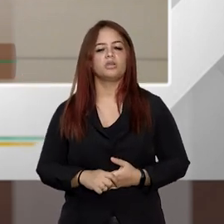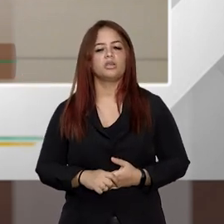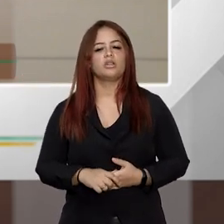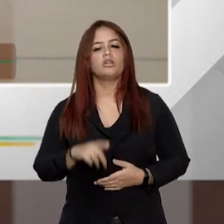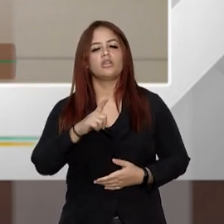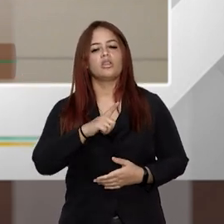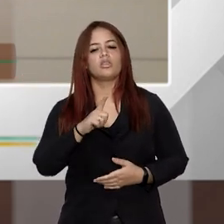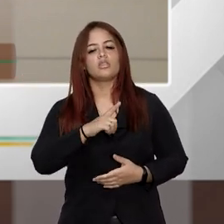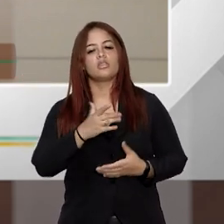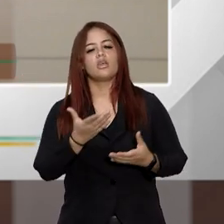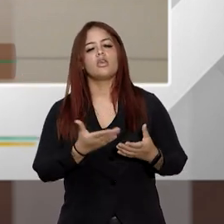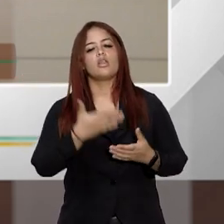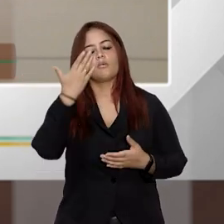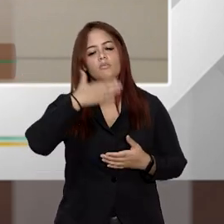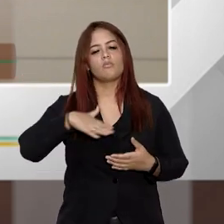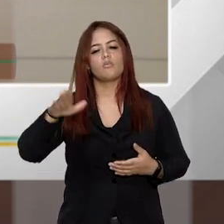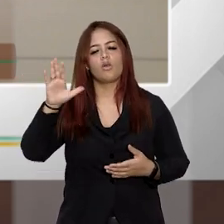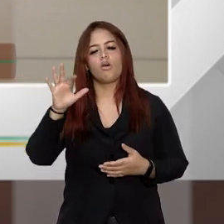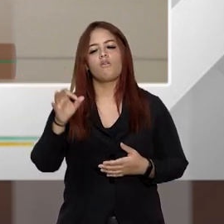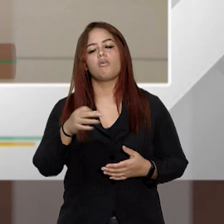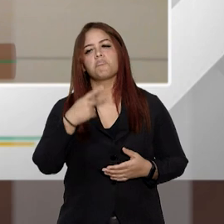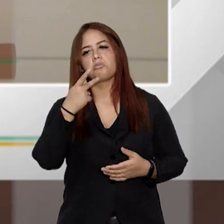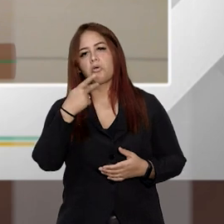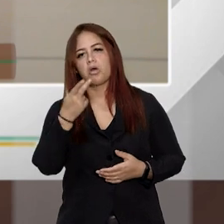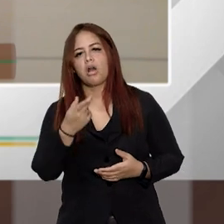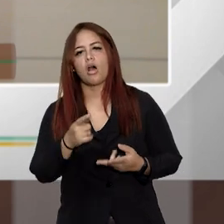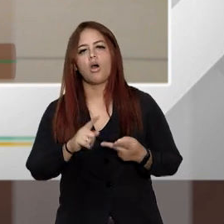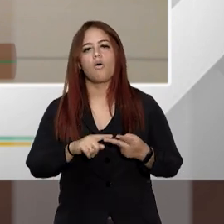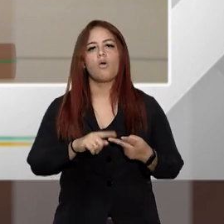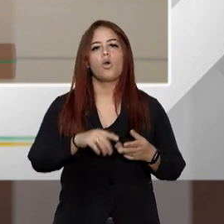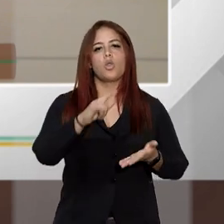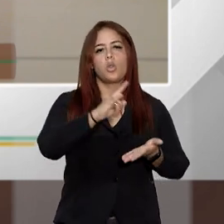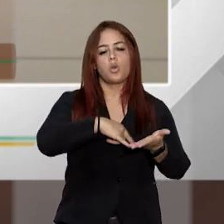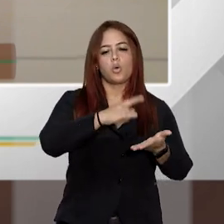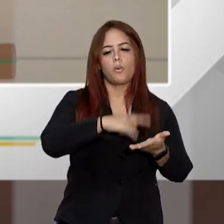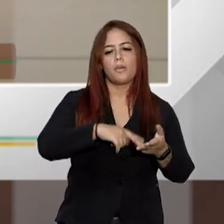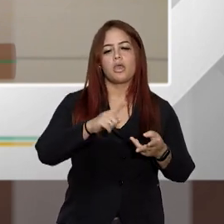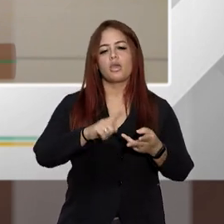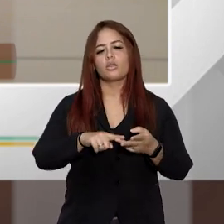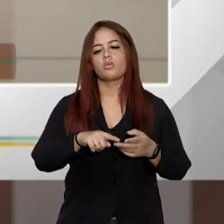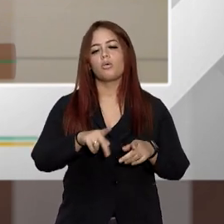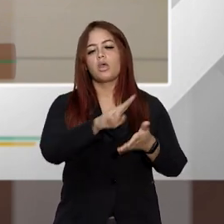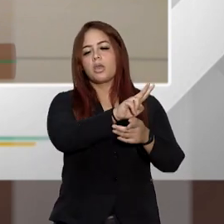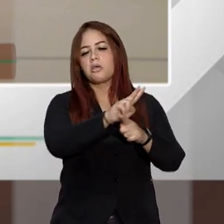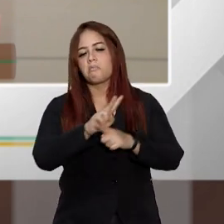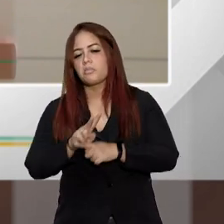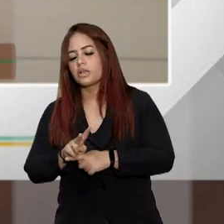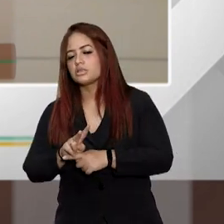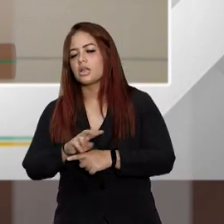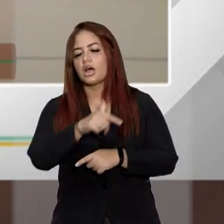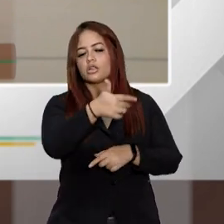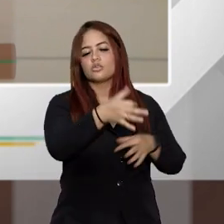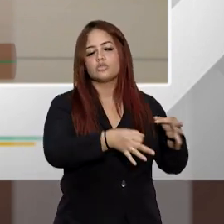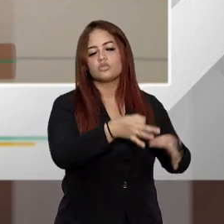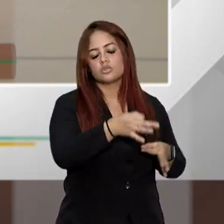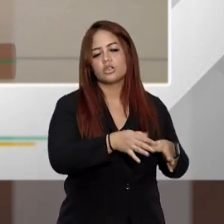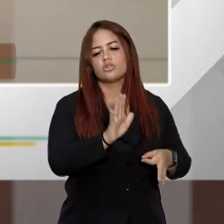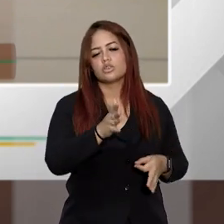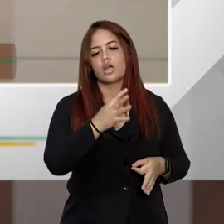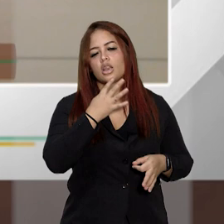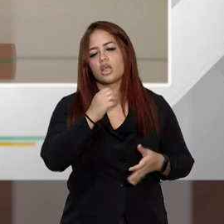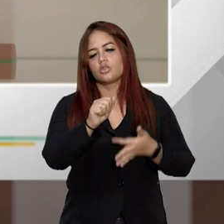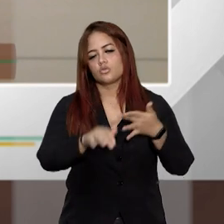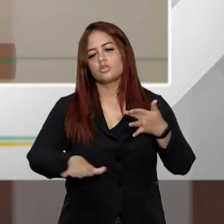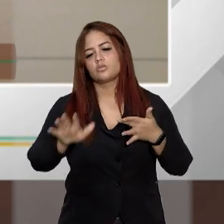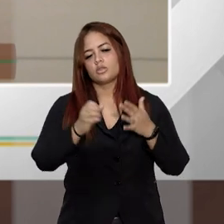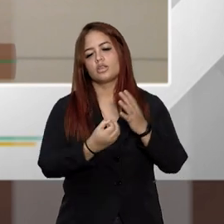ter provas orais em AJ, vamos ter provas documentais, podemos ter prova emprestada, como já vinha reconhecendo a jurisprudência